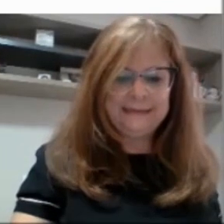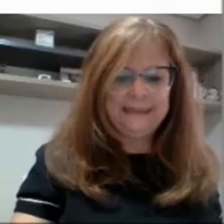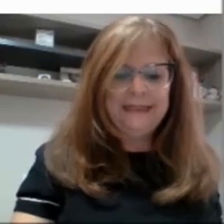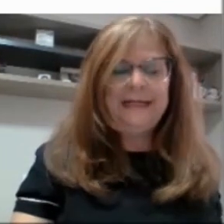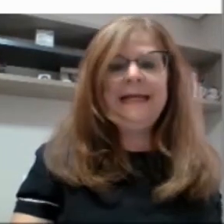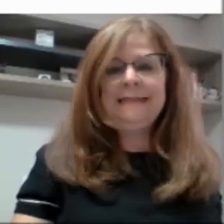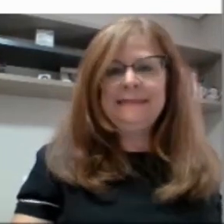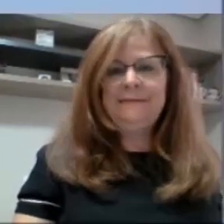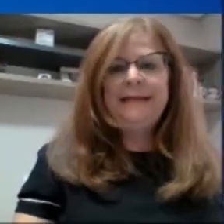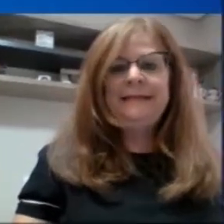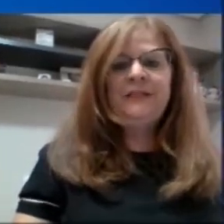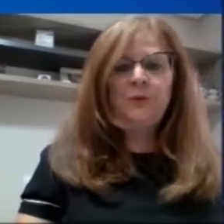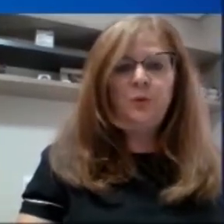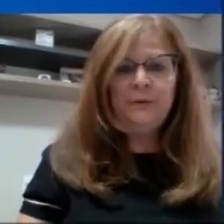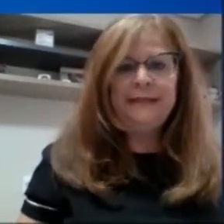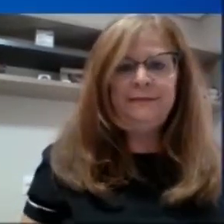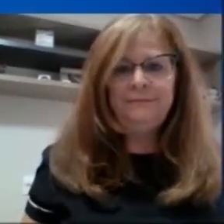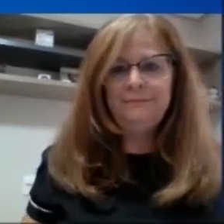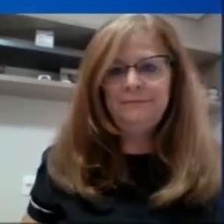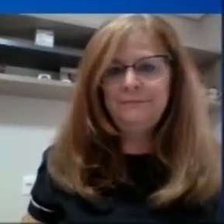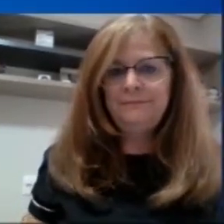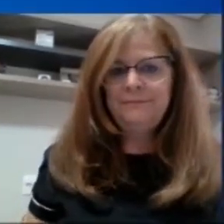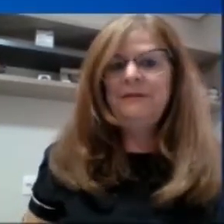Libras, eles também discutem